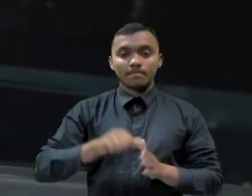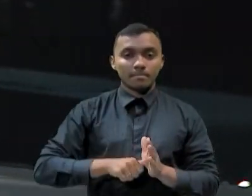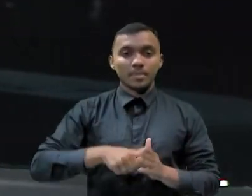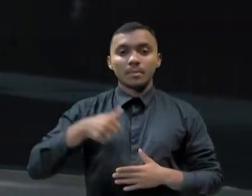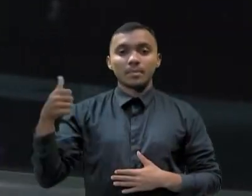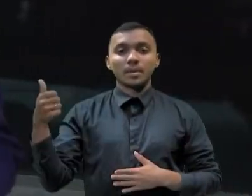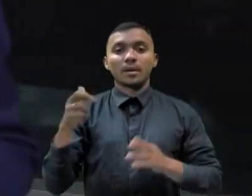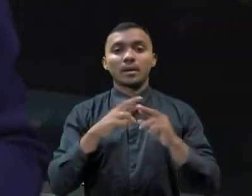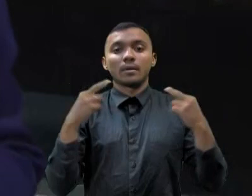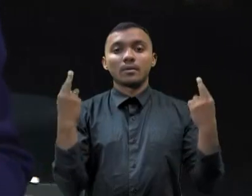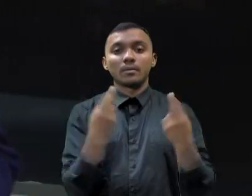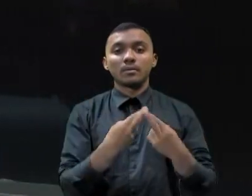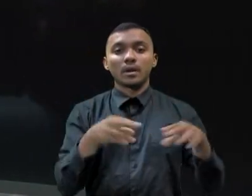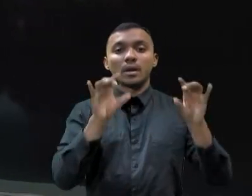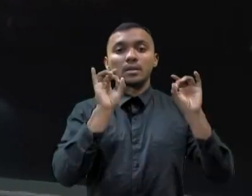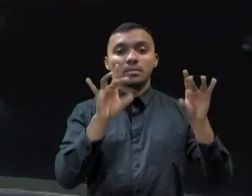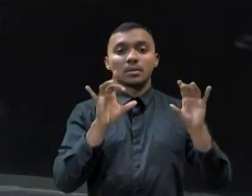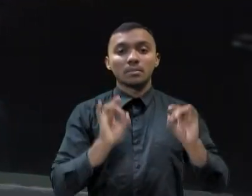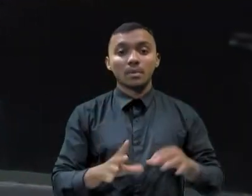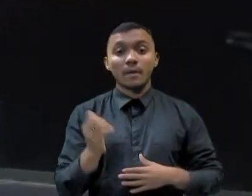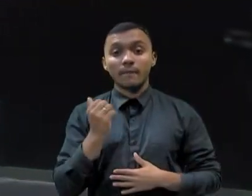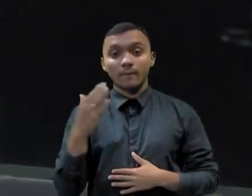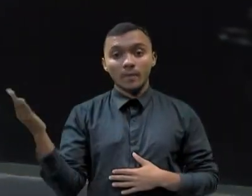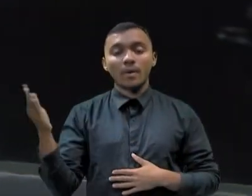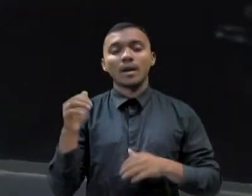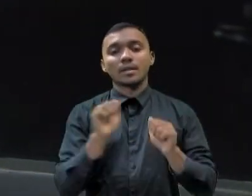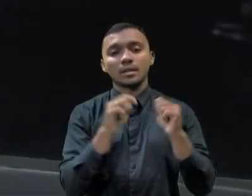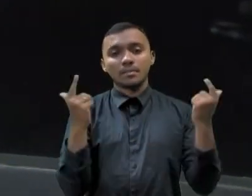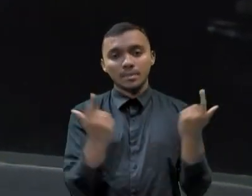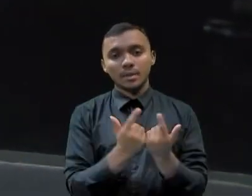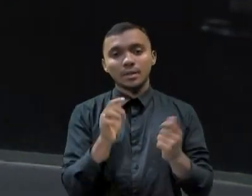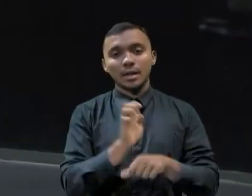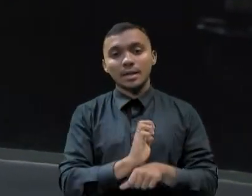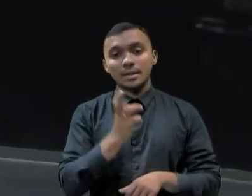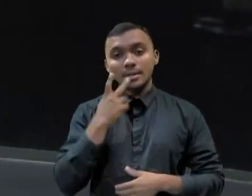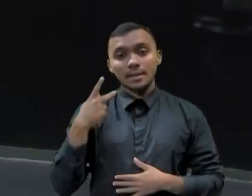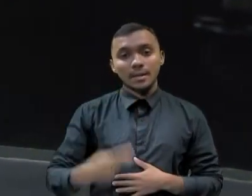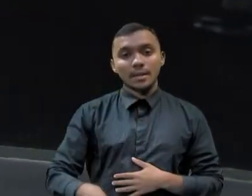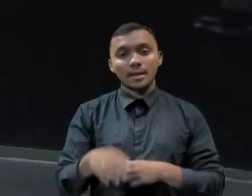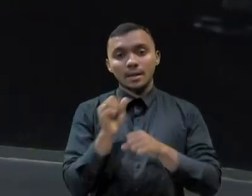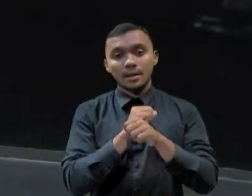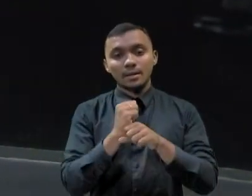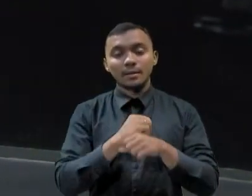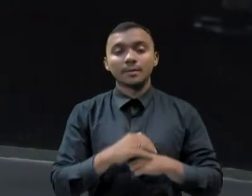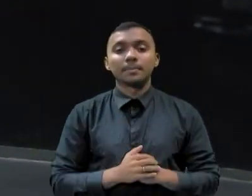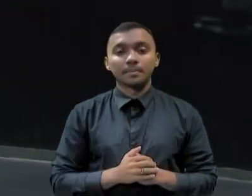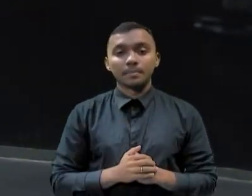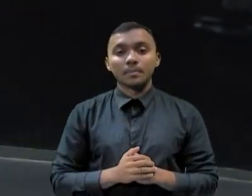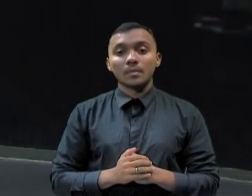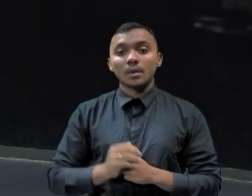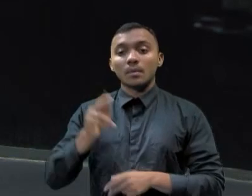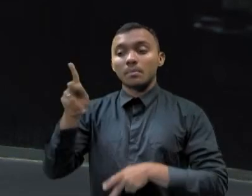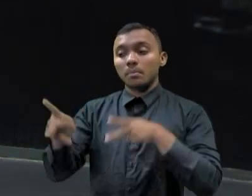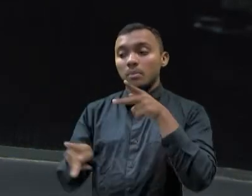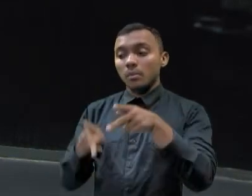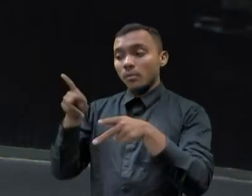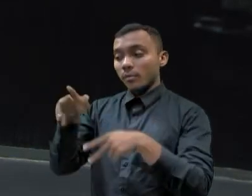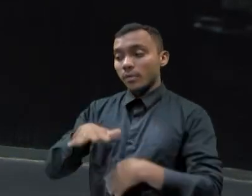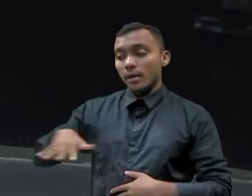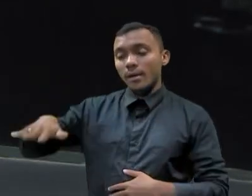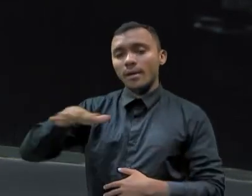da Assembleia Legislativa de 2023. A população local fez questão de acompanhar de perto